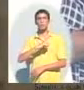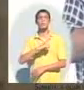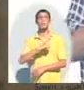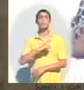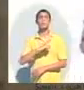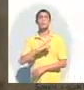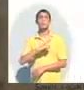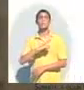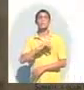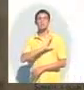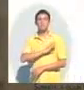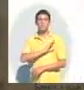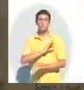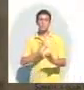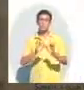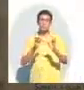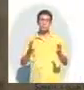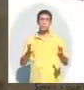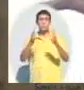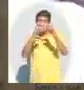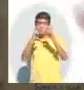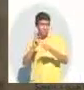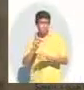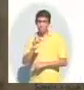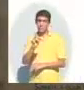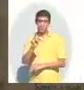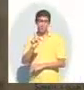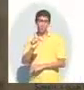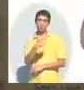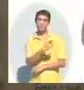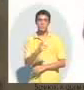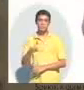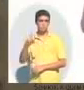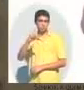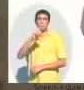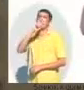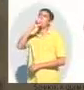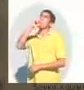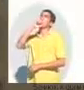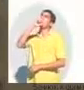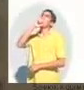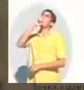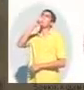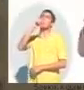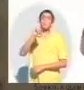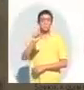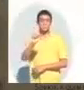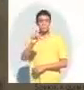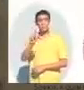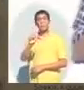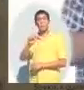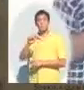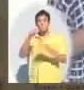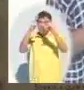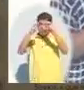leva, mas ele precisa do médico, ele precisa da enfermeira, que vai lá, coloca o tubo, coloca o alimento,